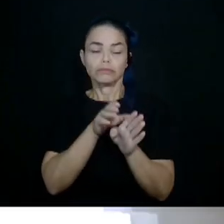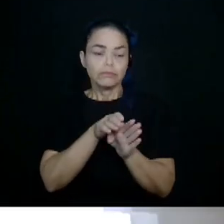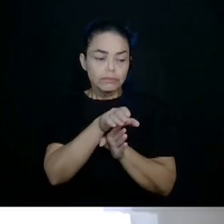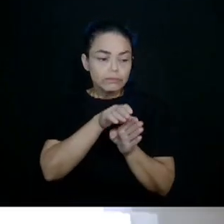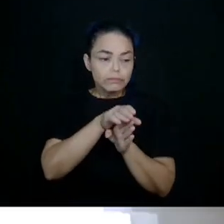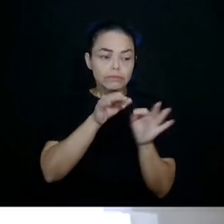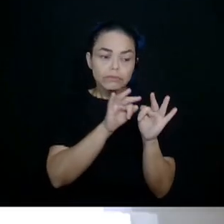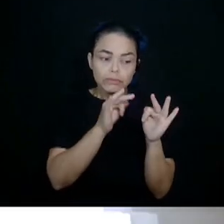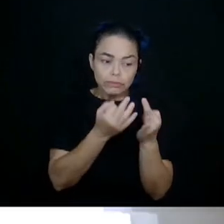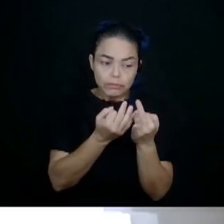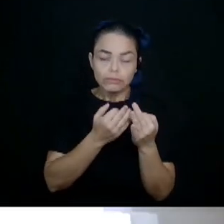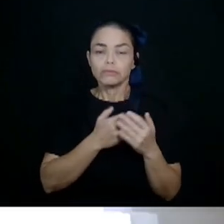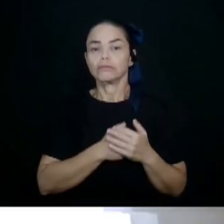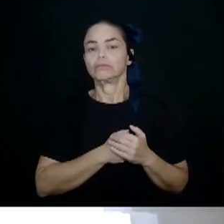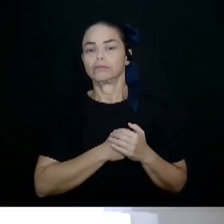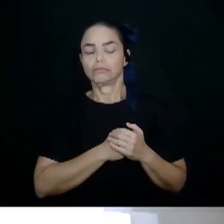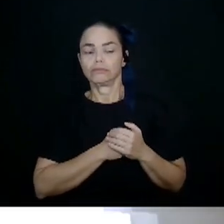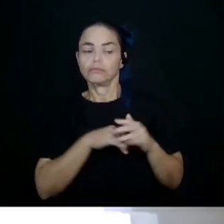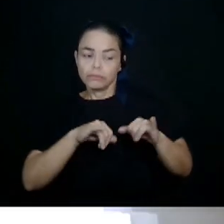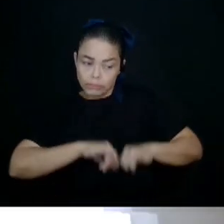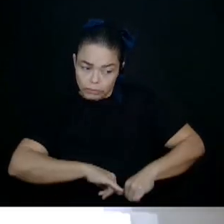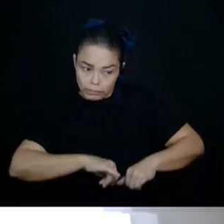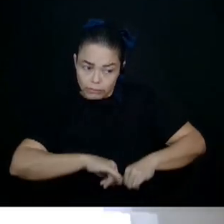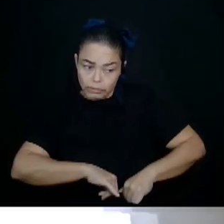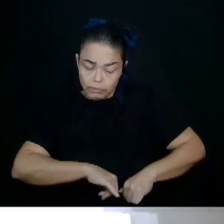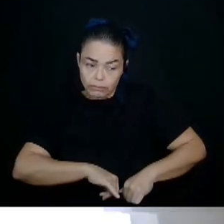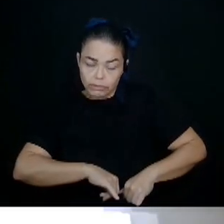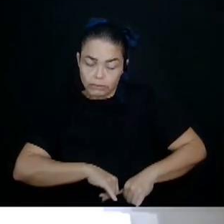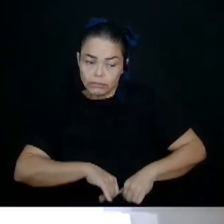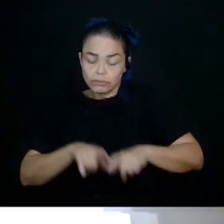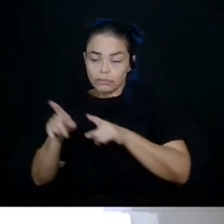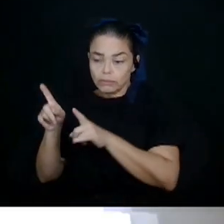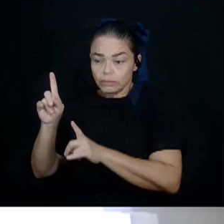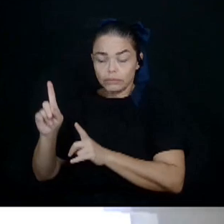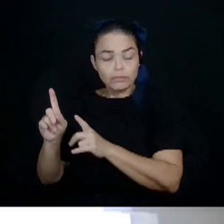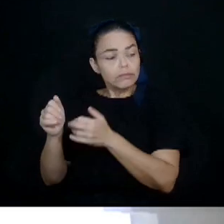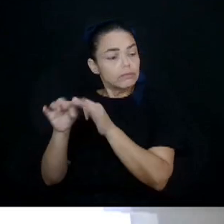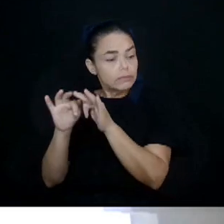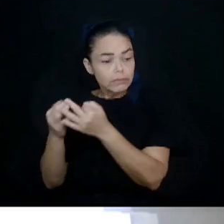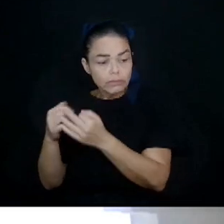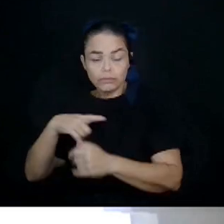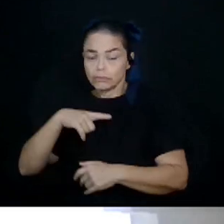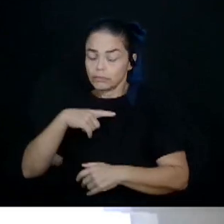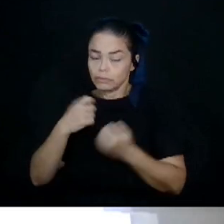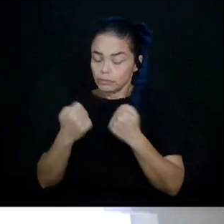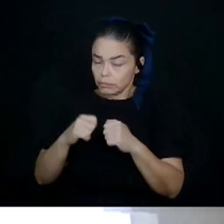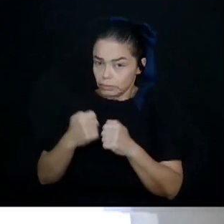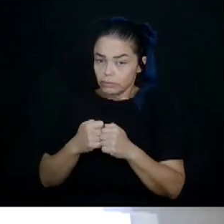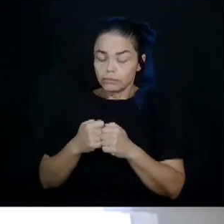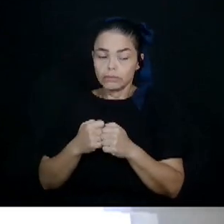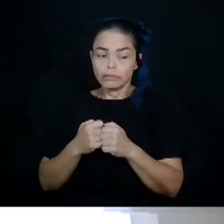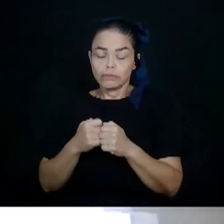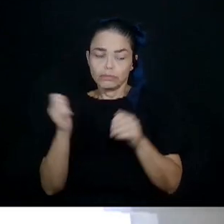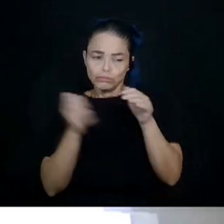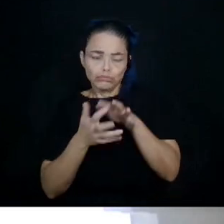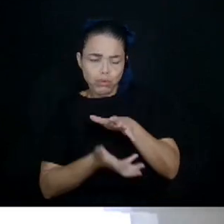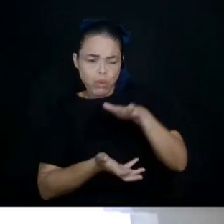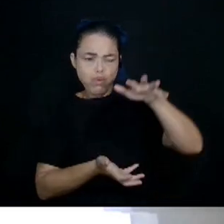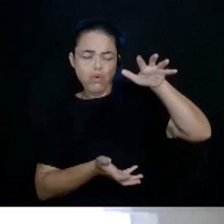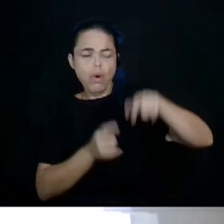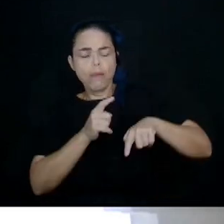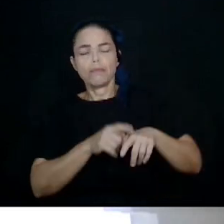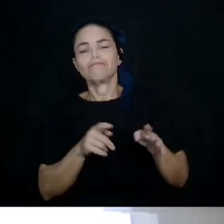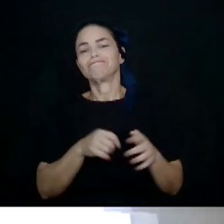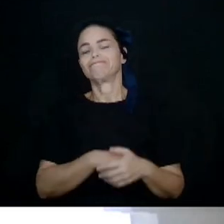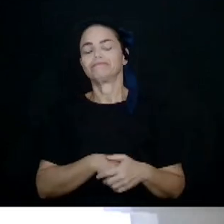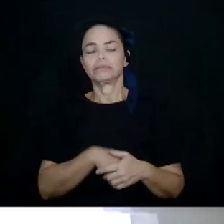né? Do sofrimento que aquele familiar tem, né? Pela necessidade de acumular esses pertences, é super